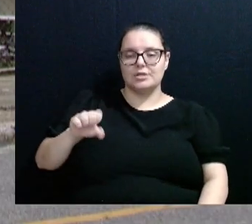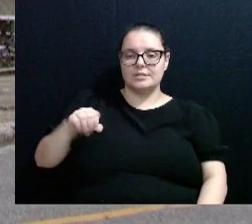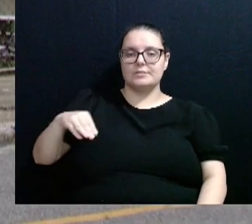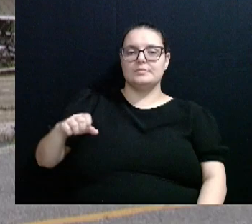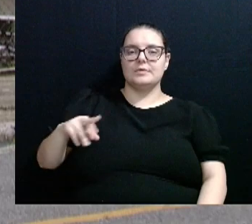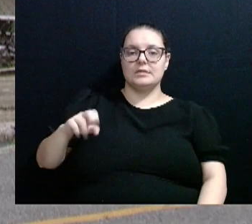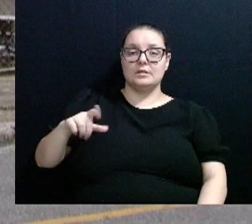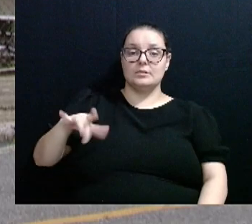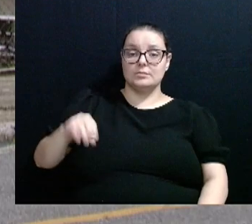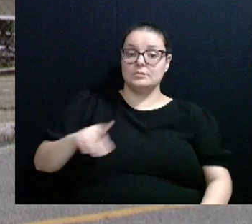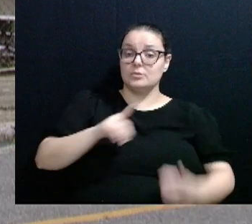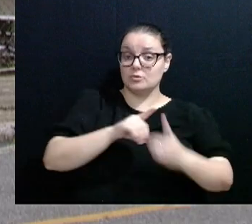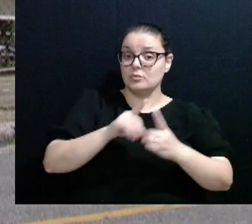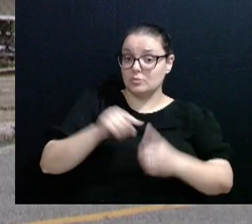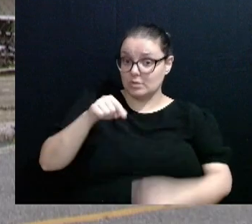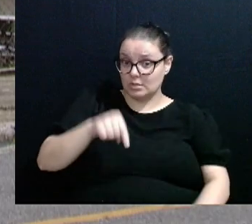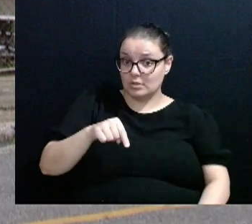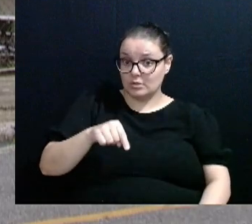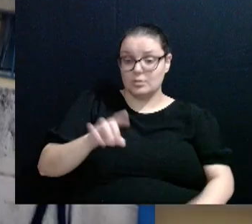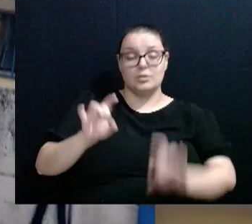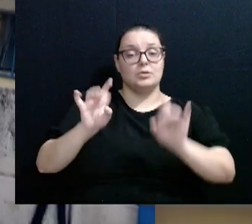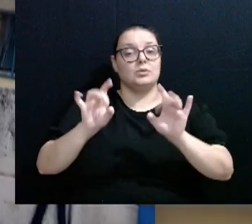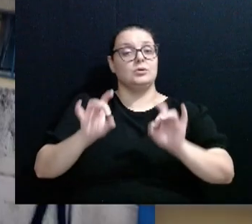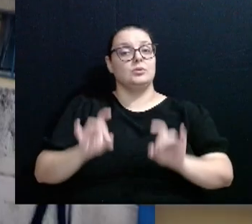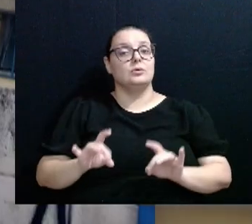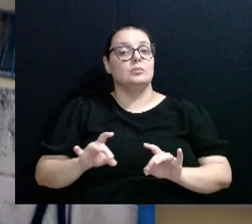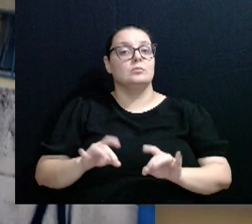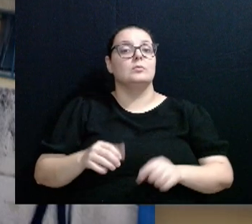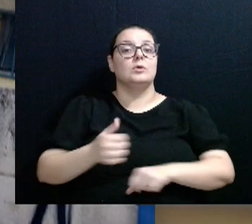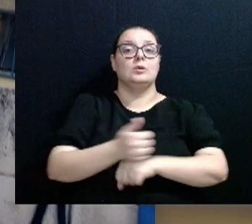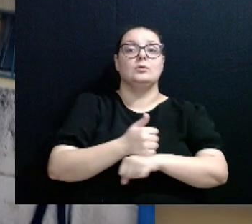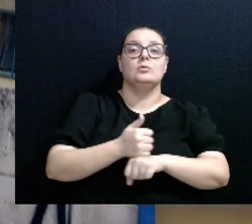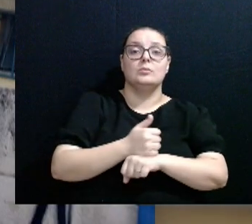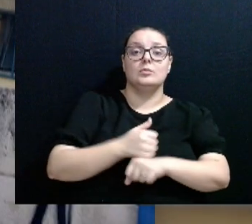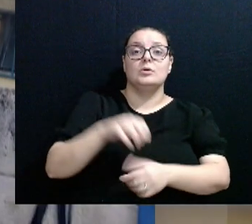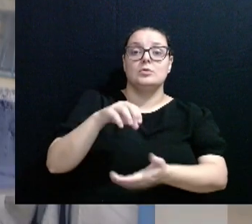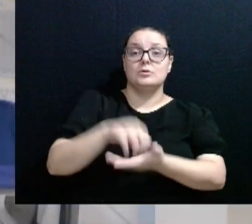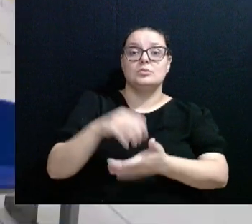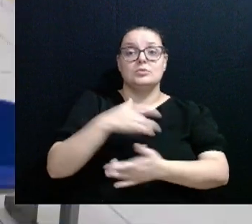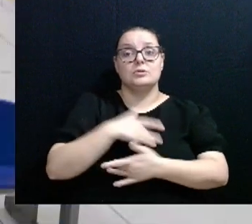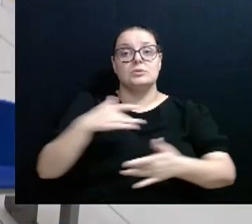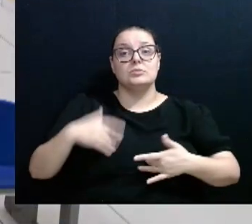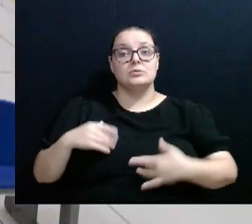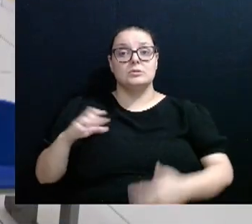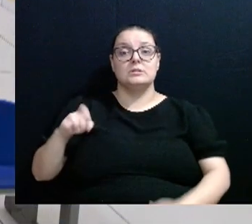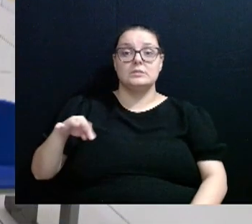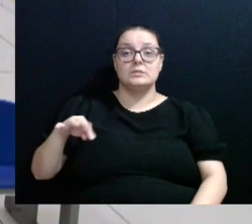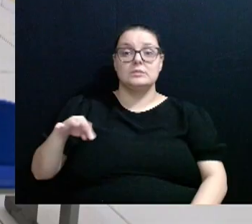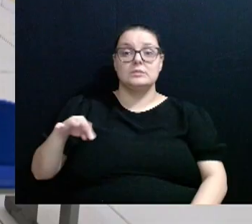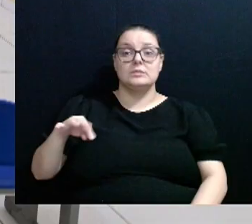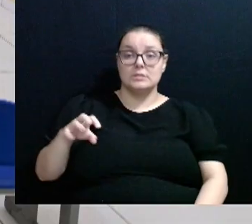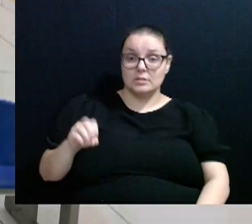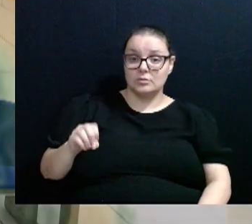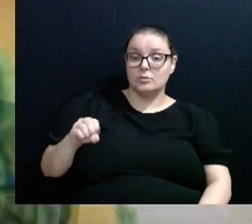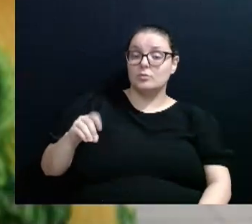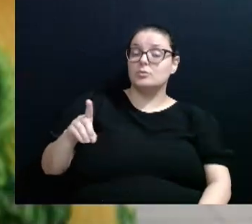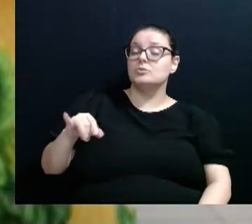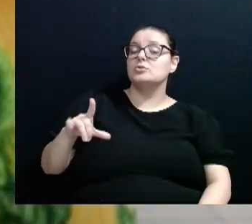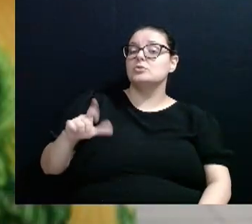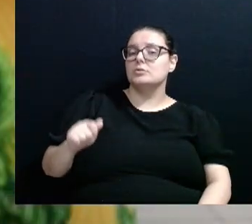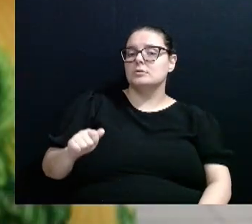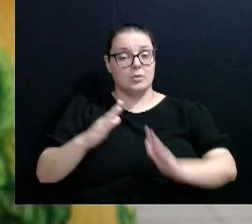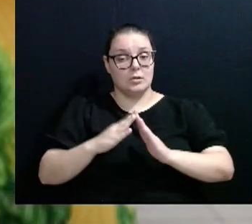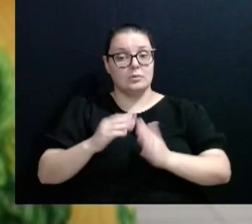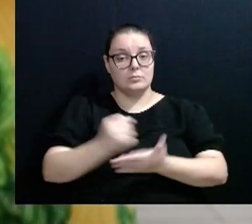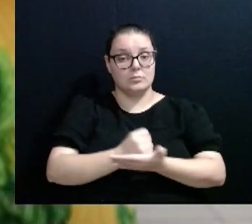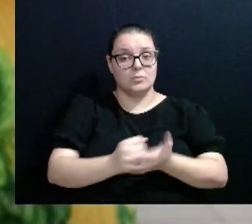ser realizado exclusivamente pelos profissionais do Centro de Saúde Santo Odila. O vereador Ailton da Farmácia apresentou